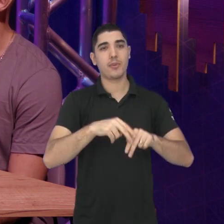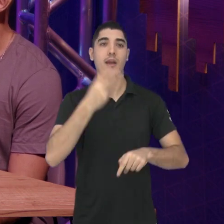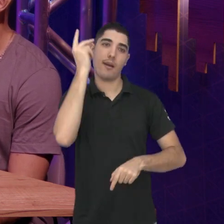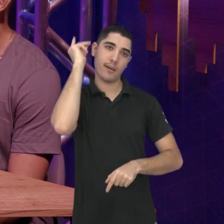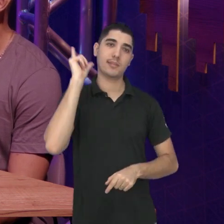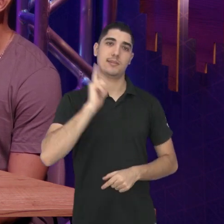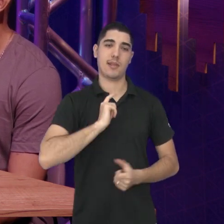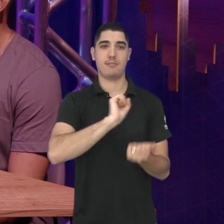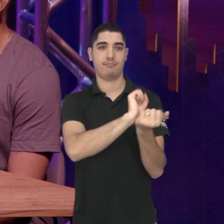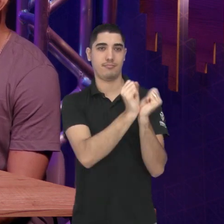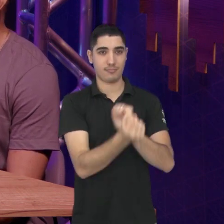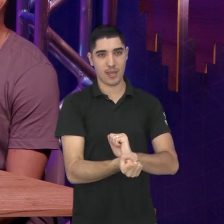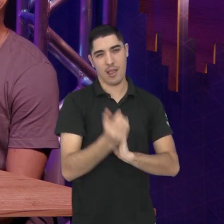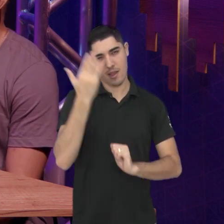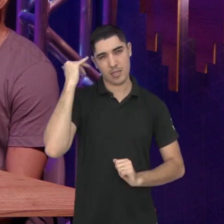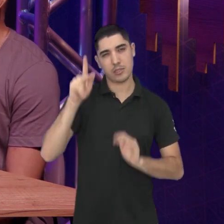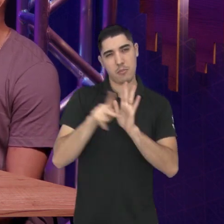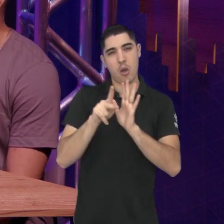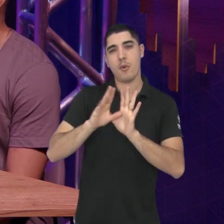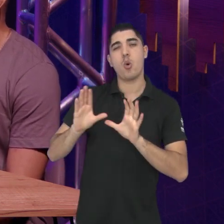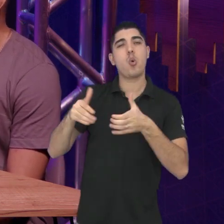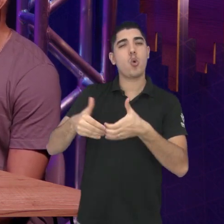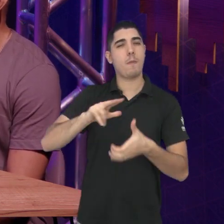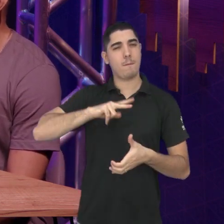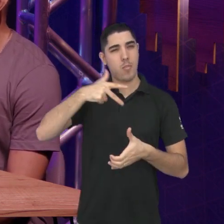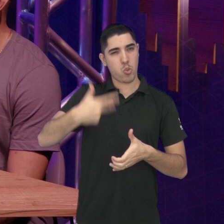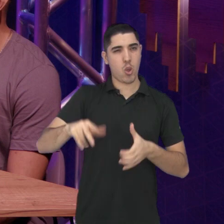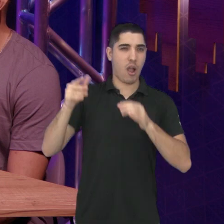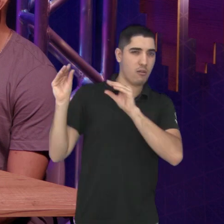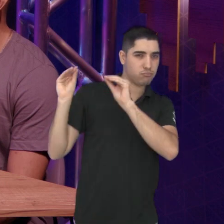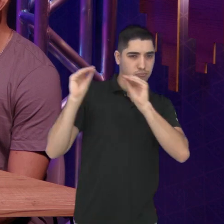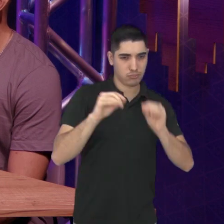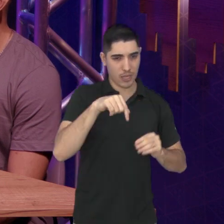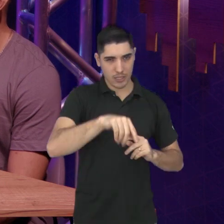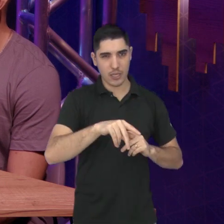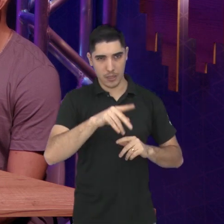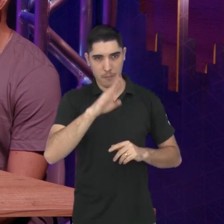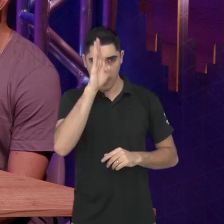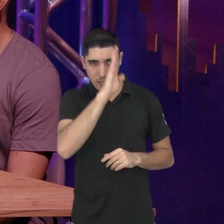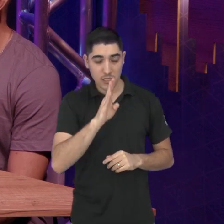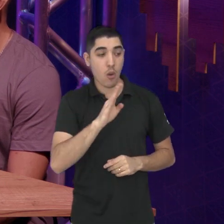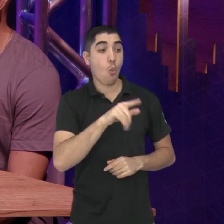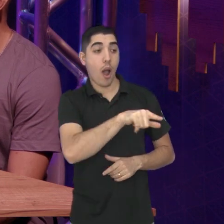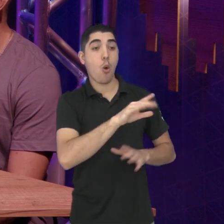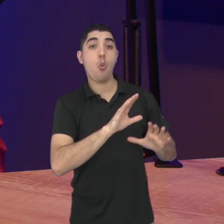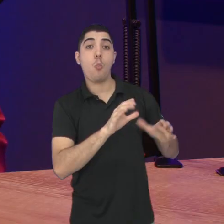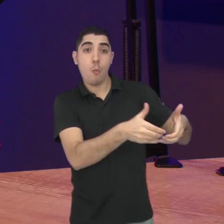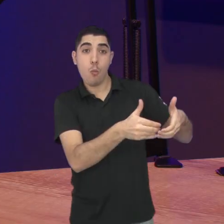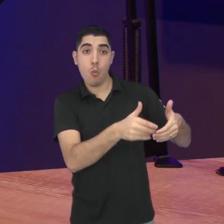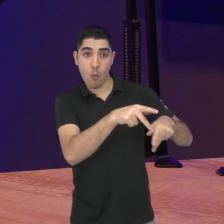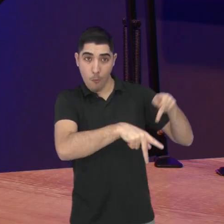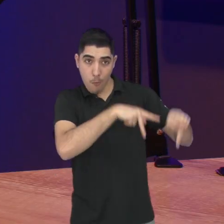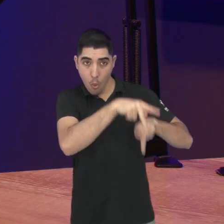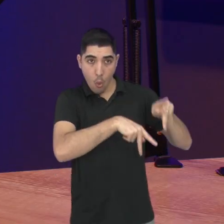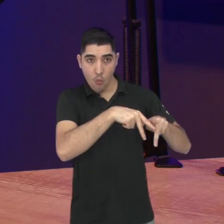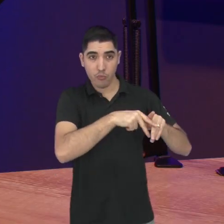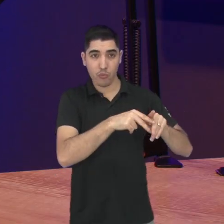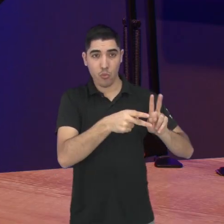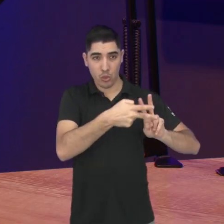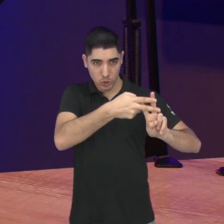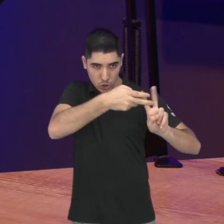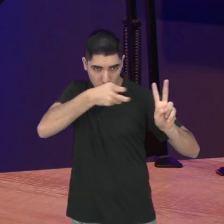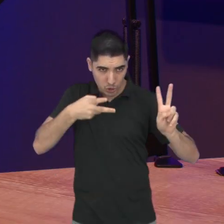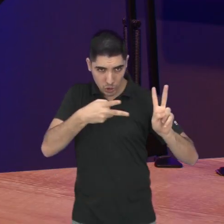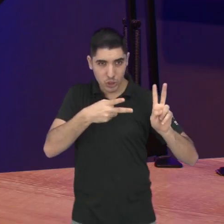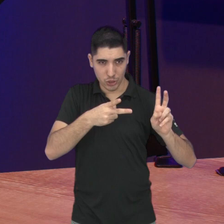gente tinha a colônia portuguesa, né, que veio para cá, e nisso os povos indígenas foram escravizados, foram dizimados, e